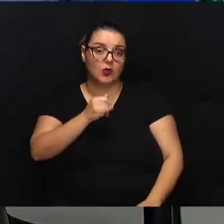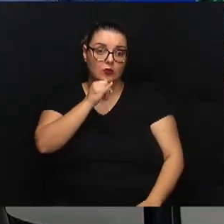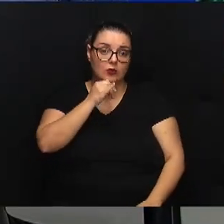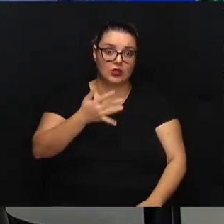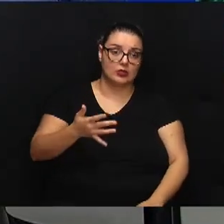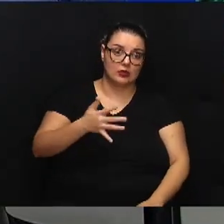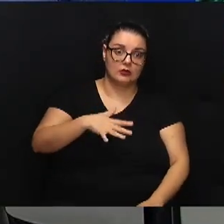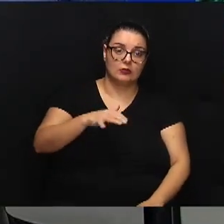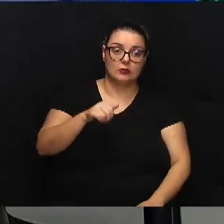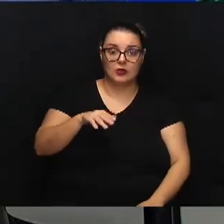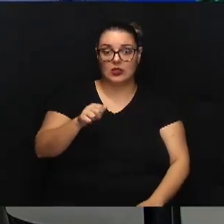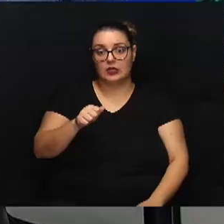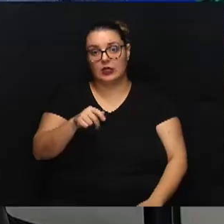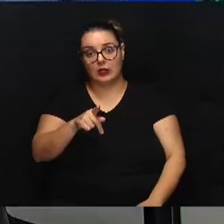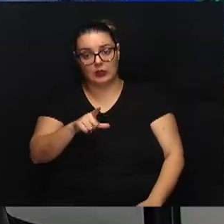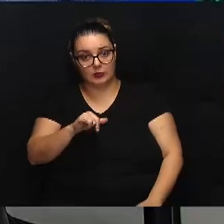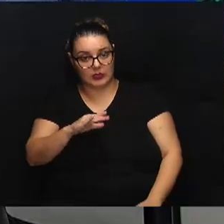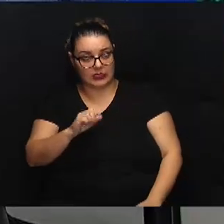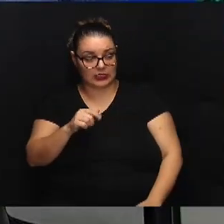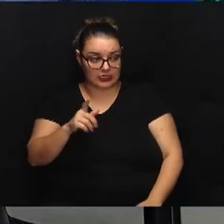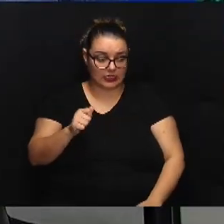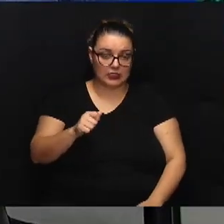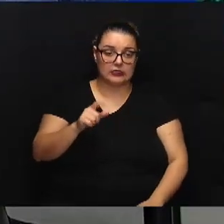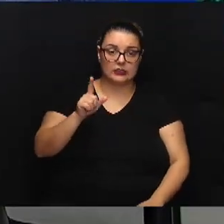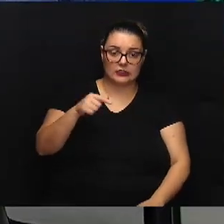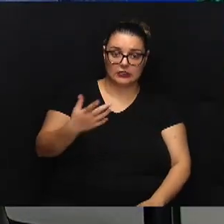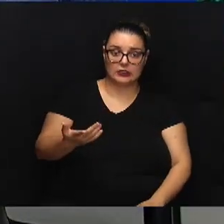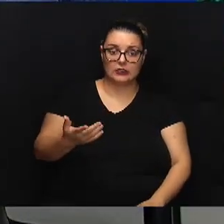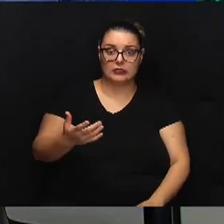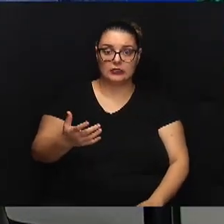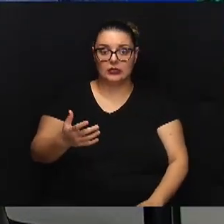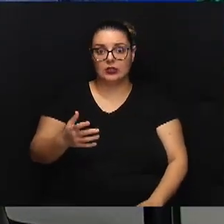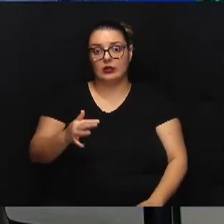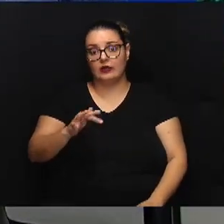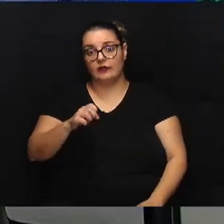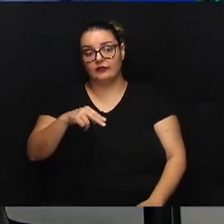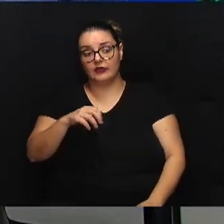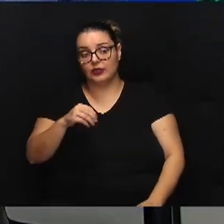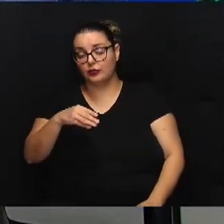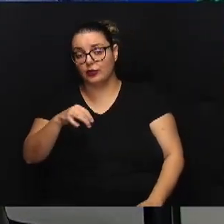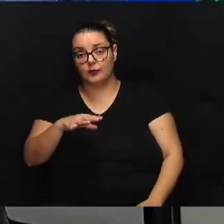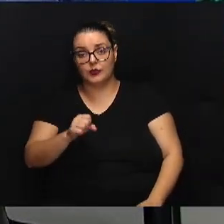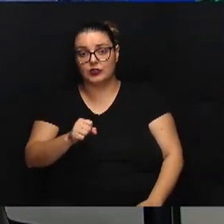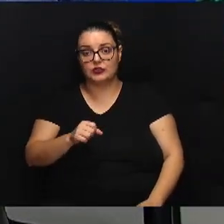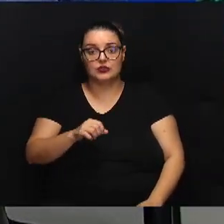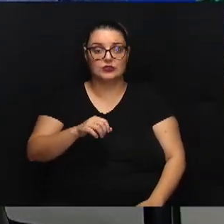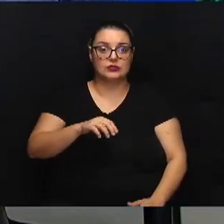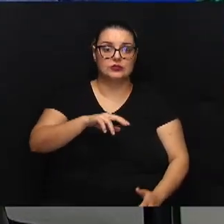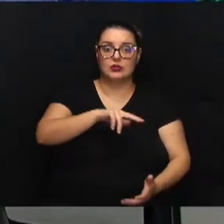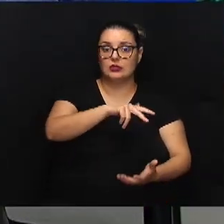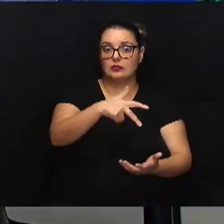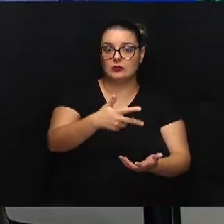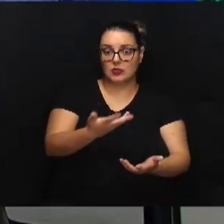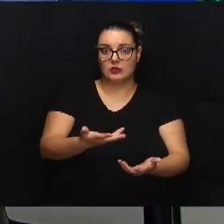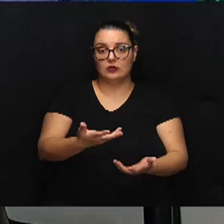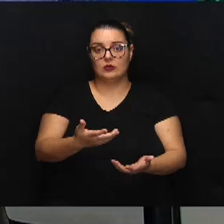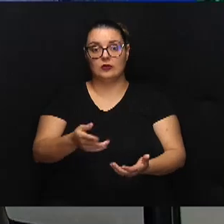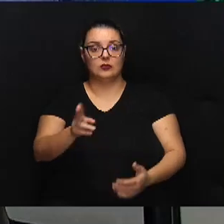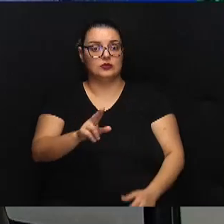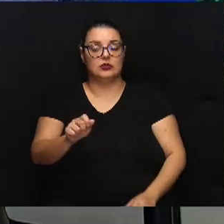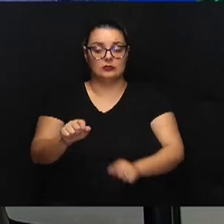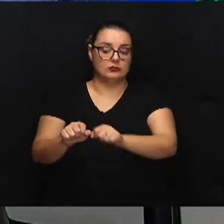área mais aplicada, né, que são fenômenos, por exemplo, da meteorologia aplicados à